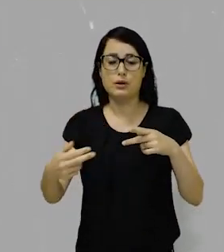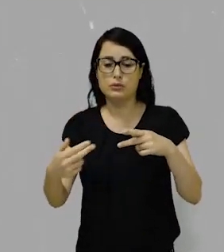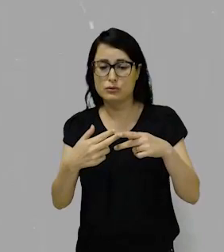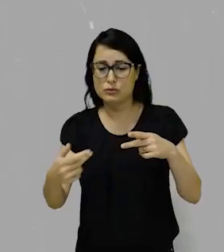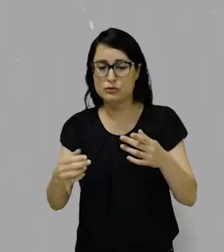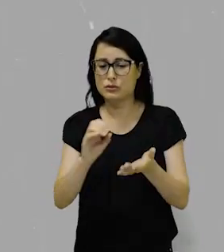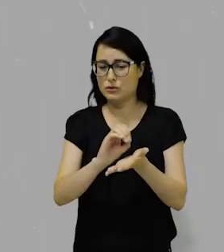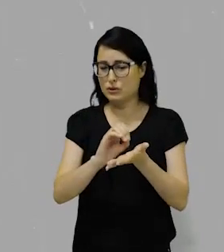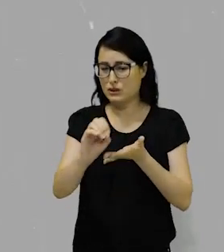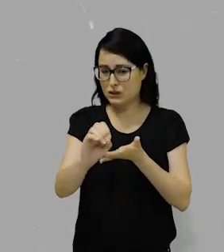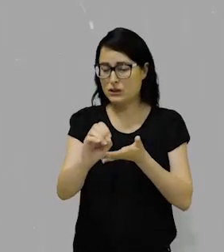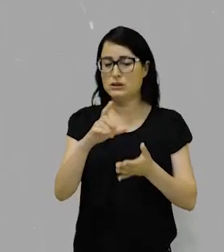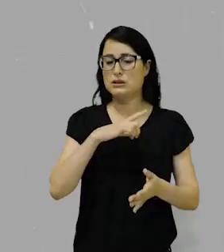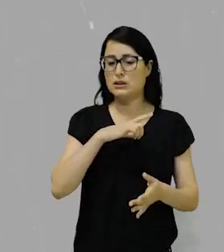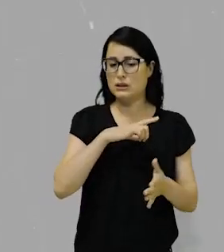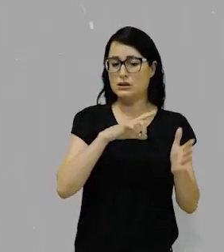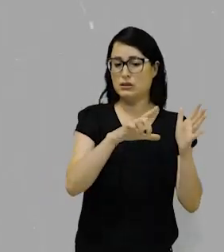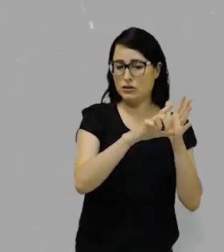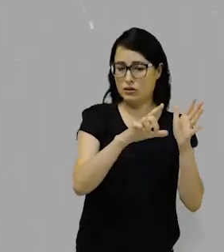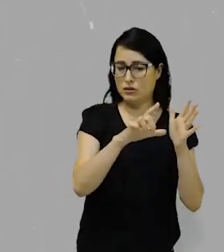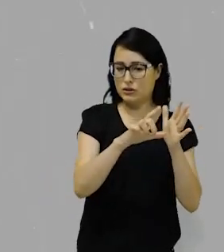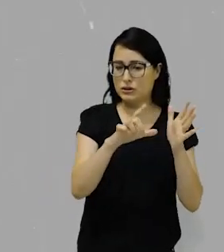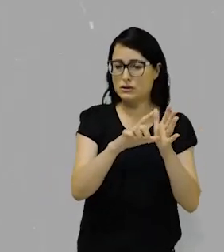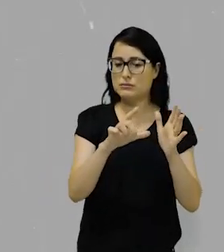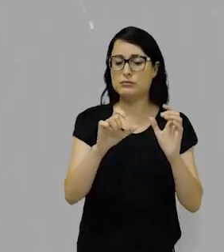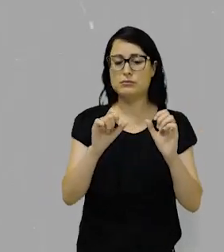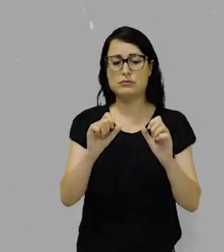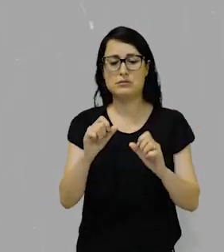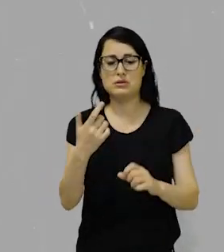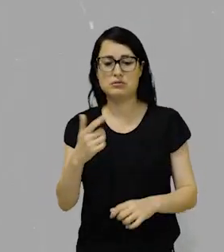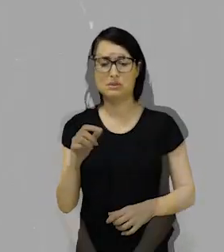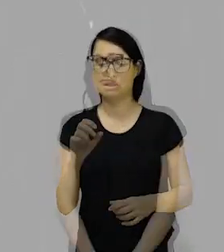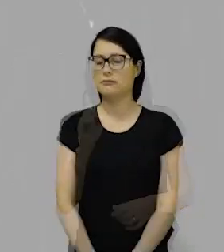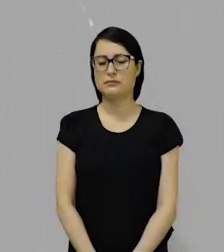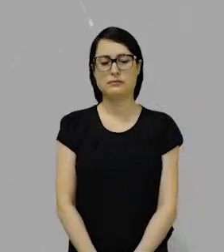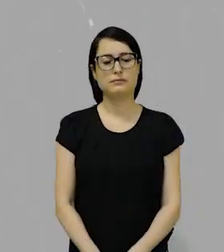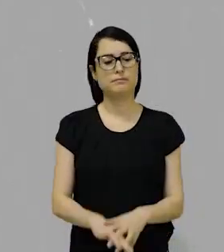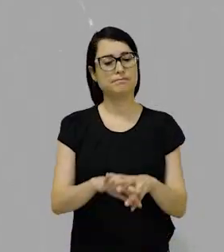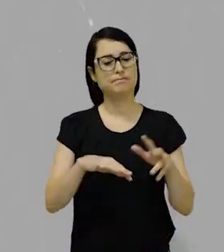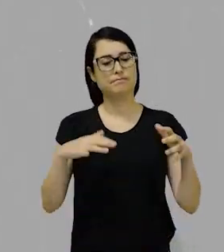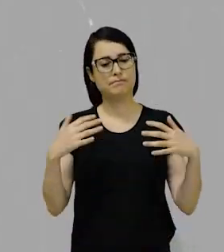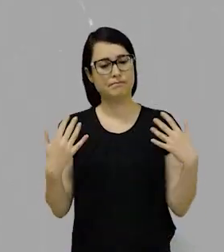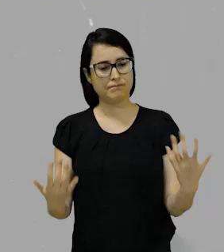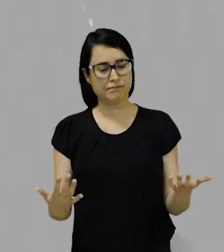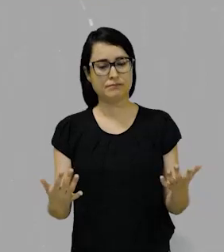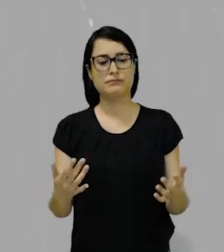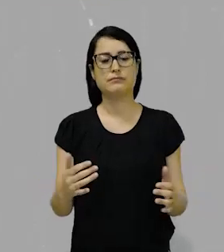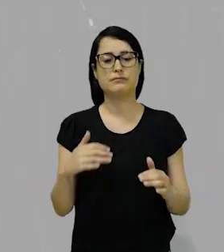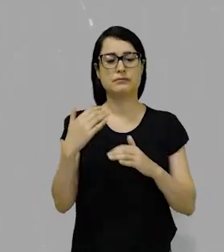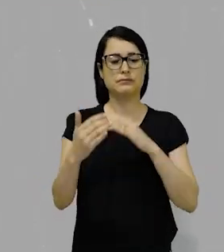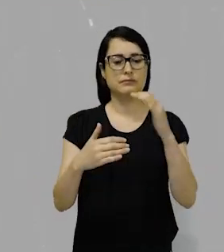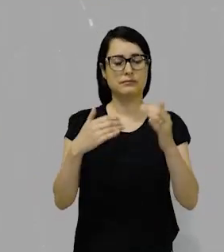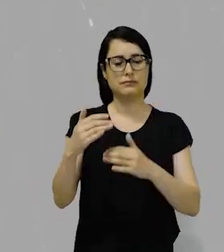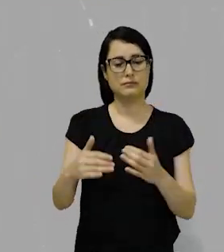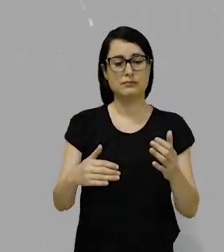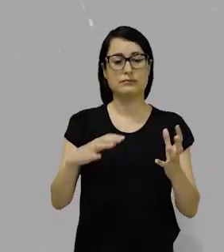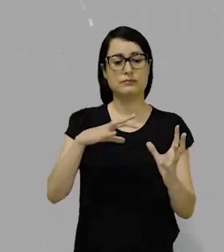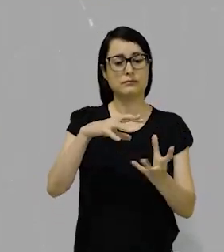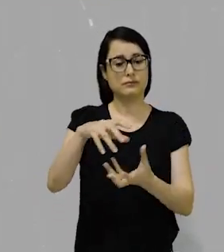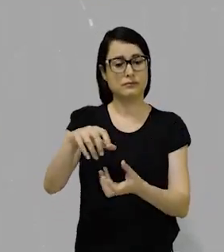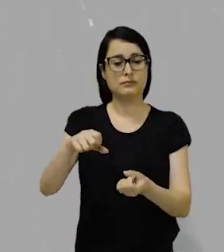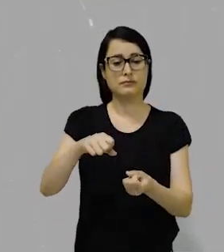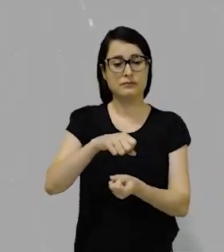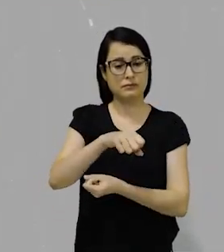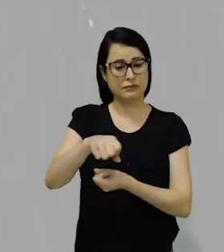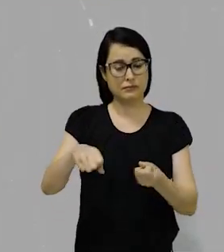tem lojas que vão ter alimentos ali que não vai ter, por exemplo, agrotóxicos, né? Então, galera, o desenvolvimento sustentável abre aí uma